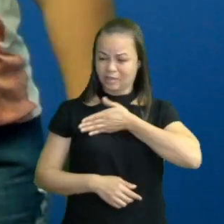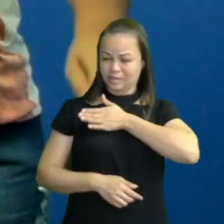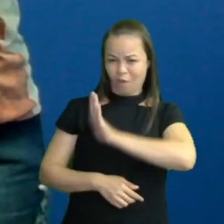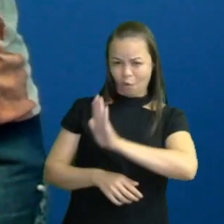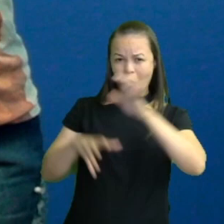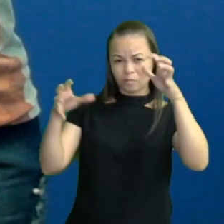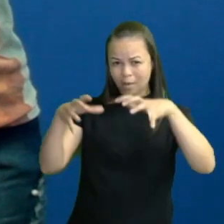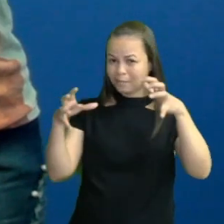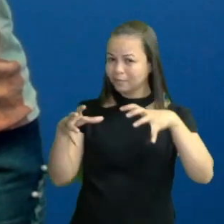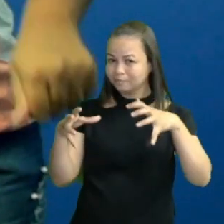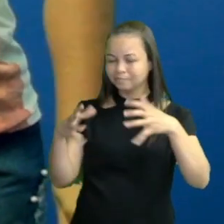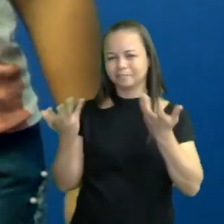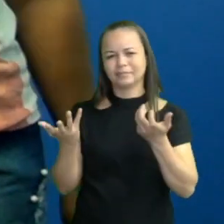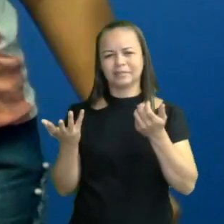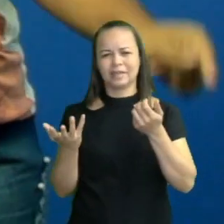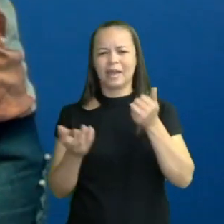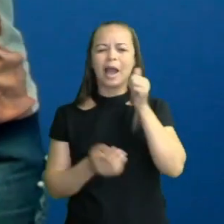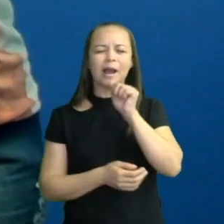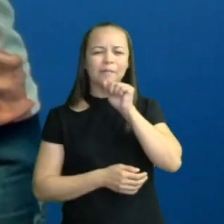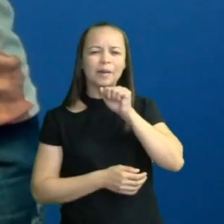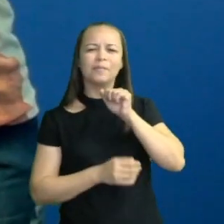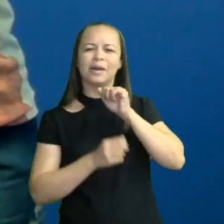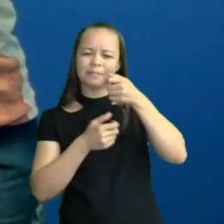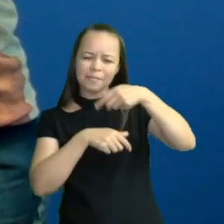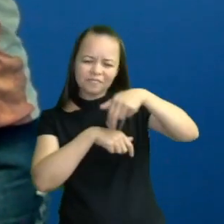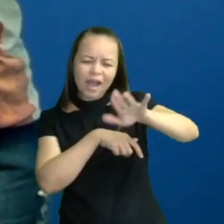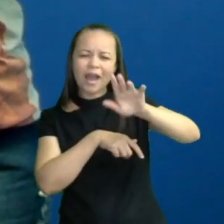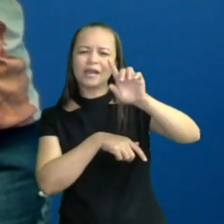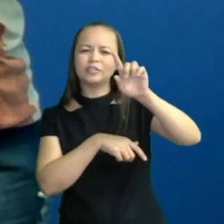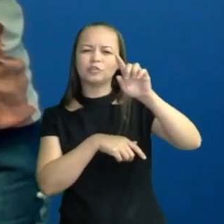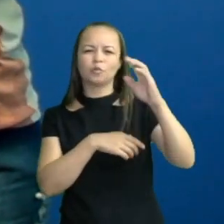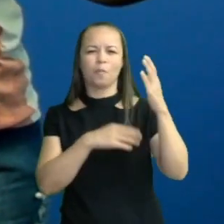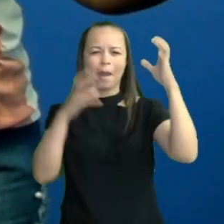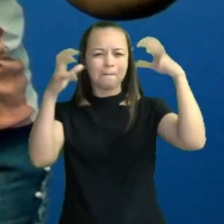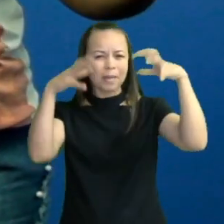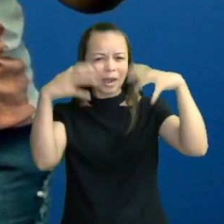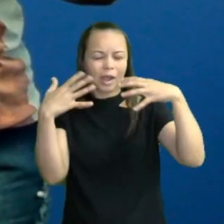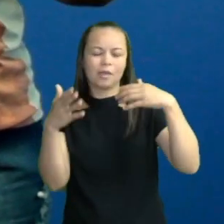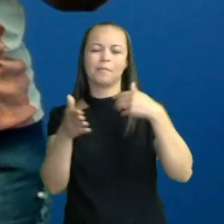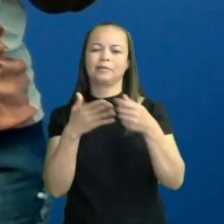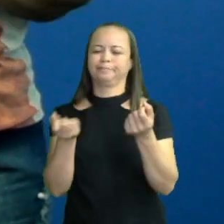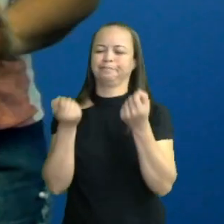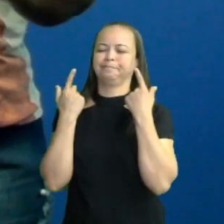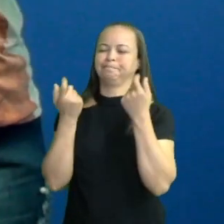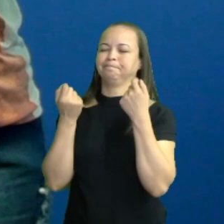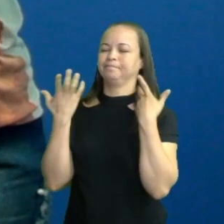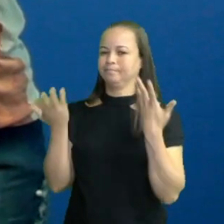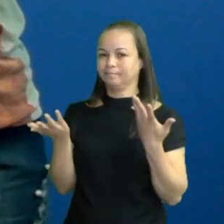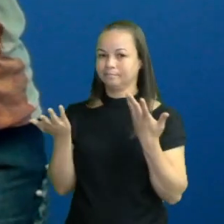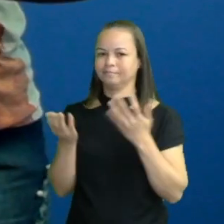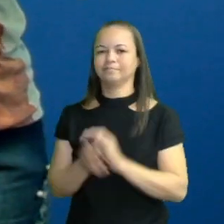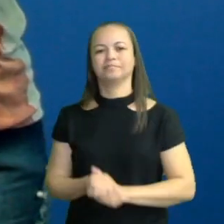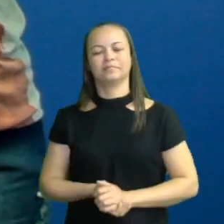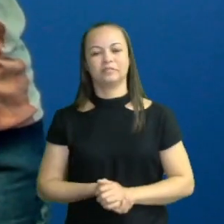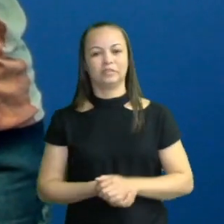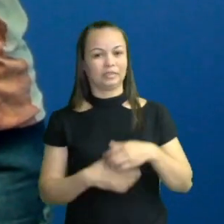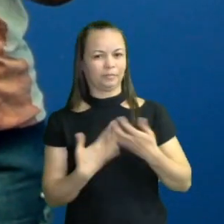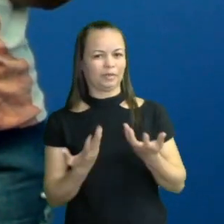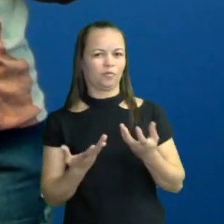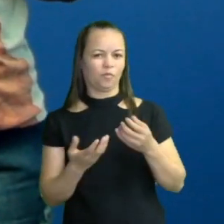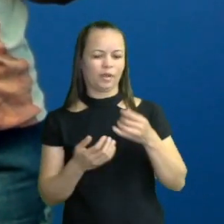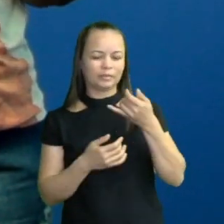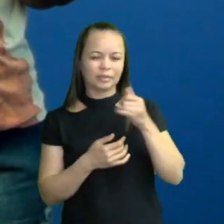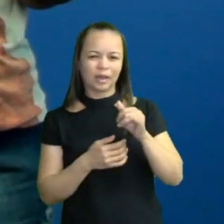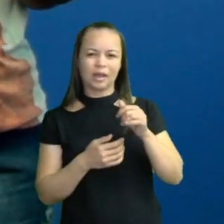mesmo. A mãe diz, vai tomar banho, menino, vai tomar banho, mas ele não tá nem aí. Você sabia que com essa atitude você pode